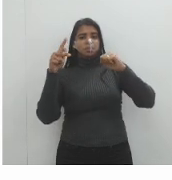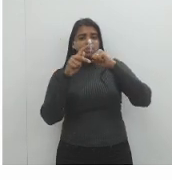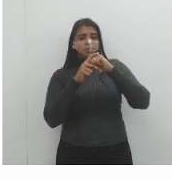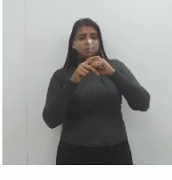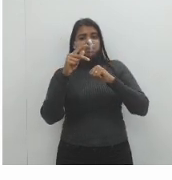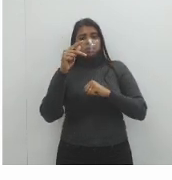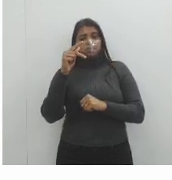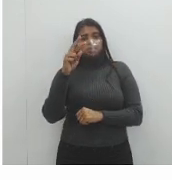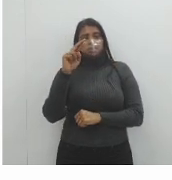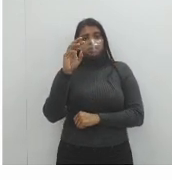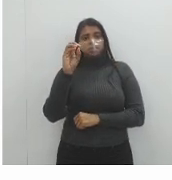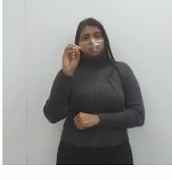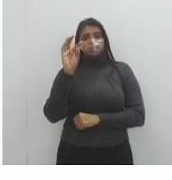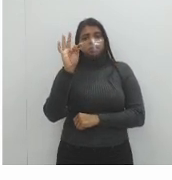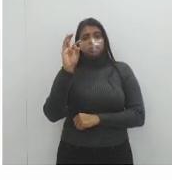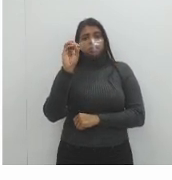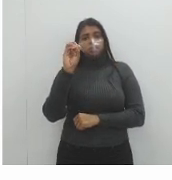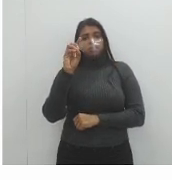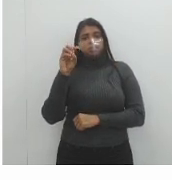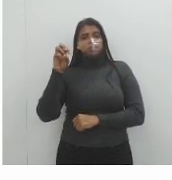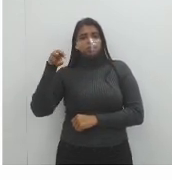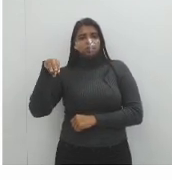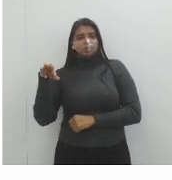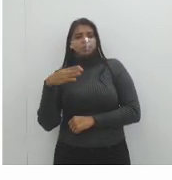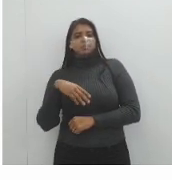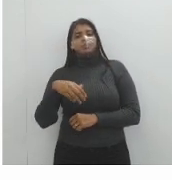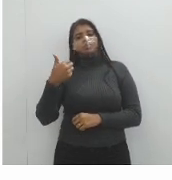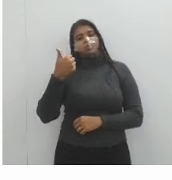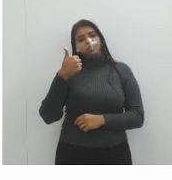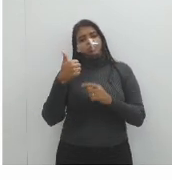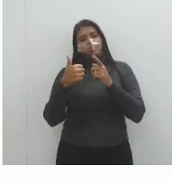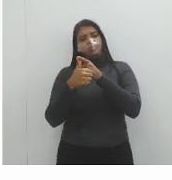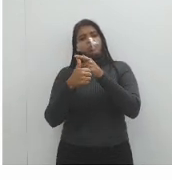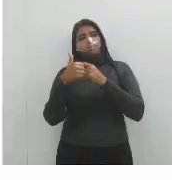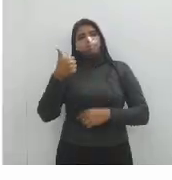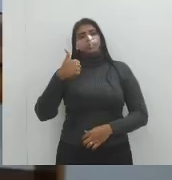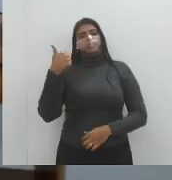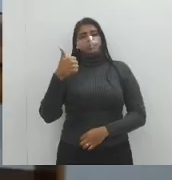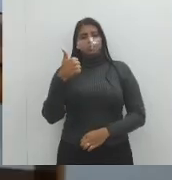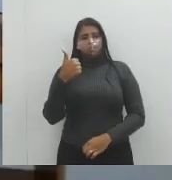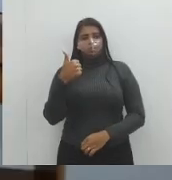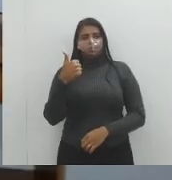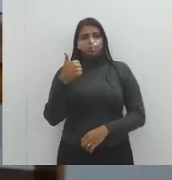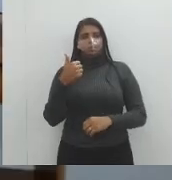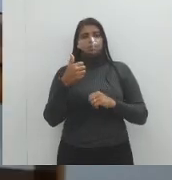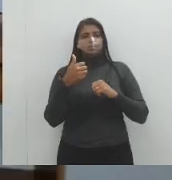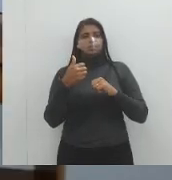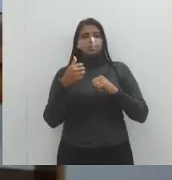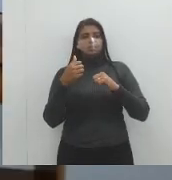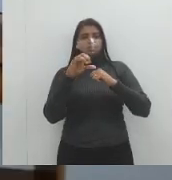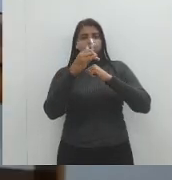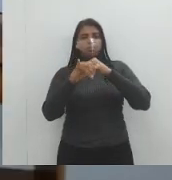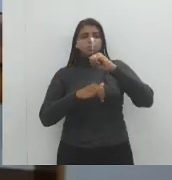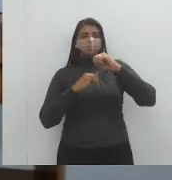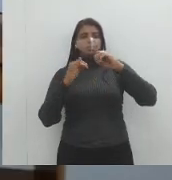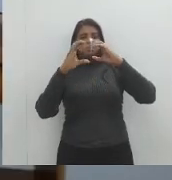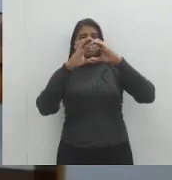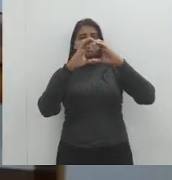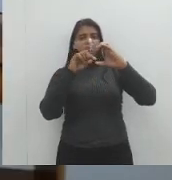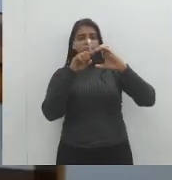aqui 3 exemplos. Eu tenho aqui esse primeiro átomo, onde no núcleo eu tenho 2 prótons, que são as